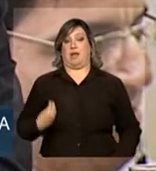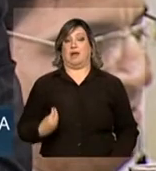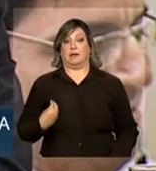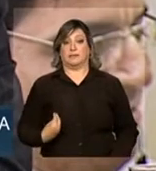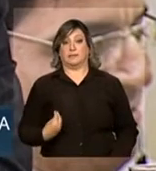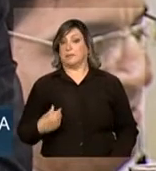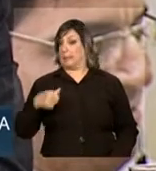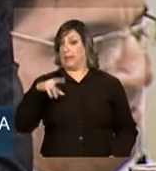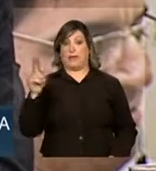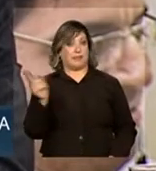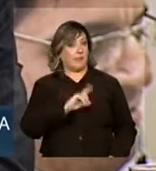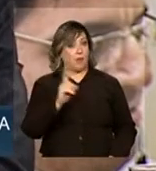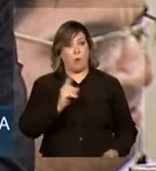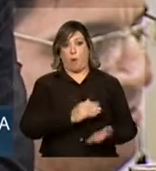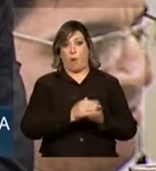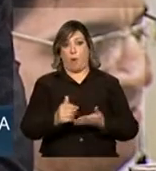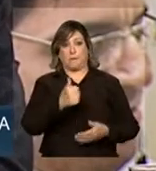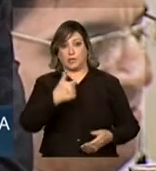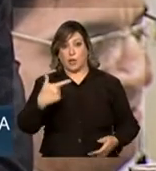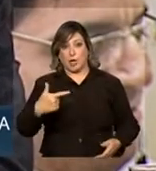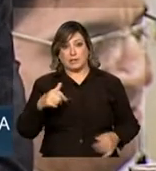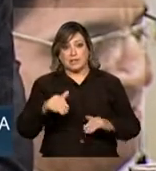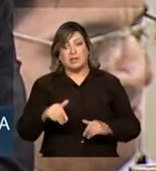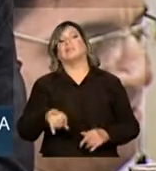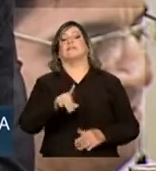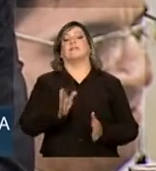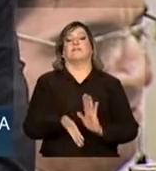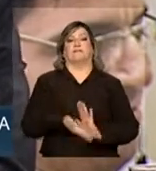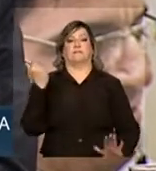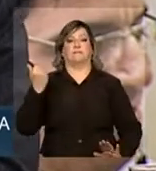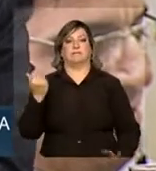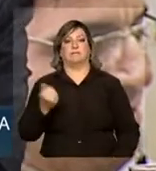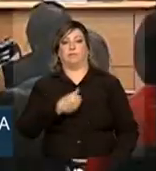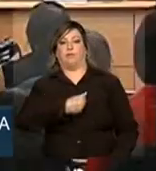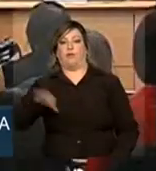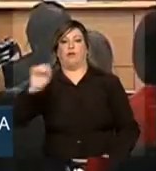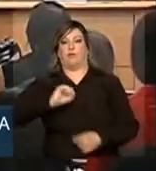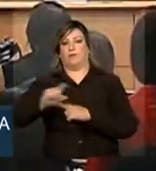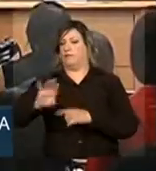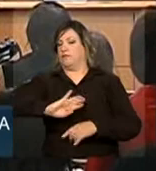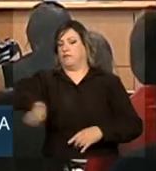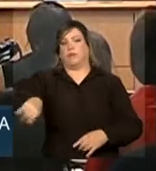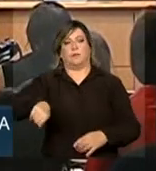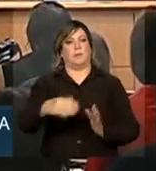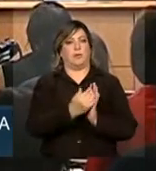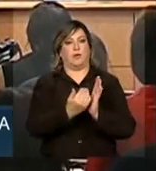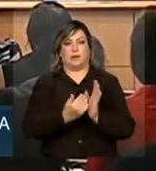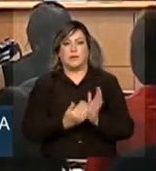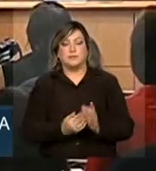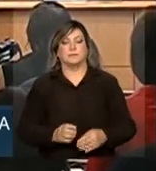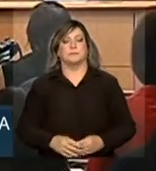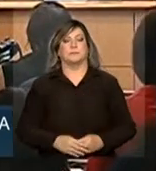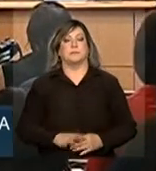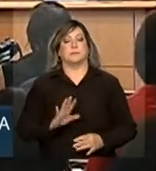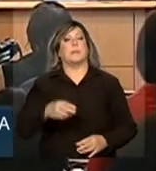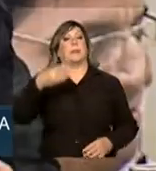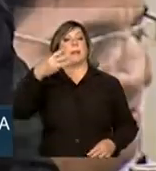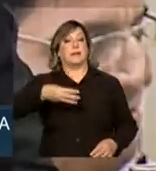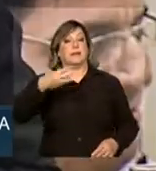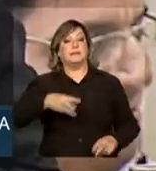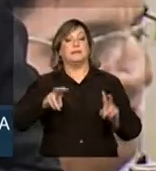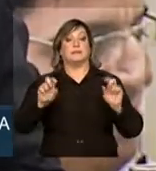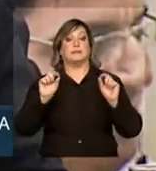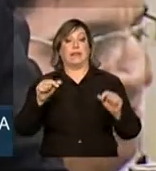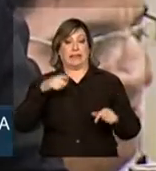até o dia 12 de setembro tá excluído do programa né Eh a a terceira questão é tem